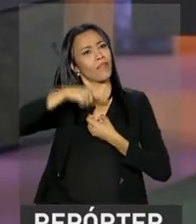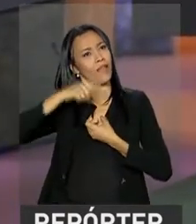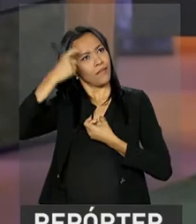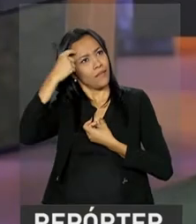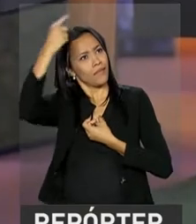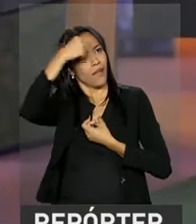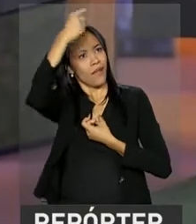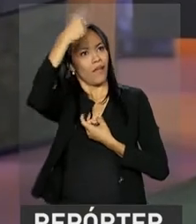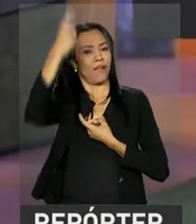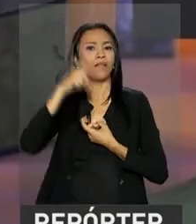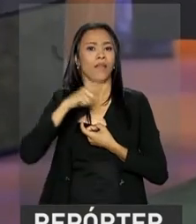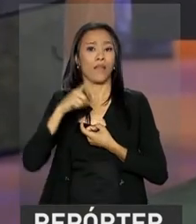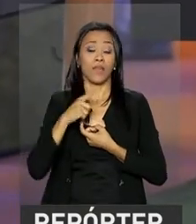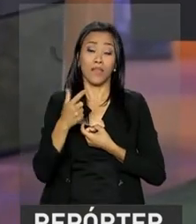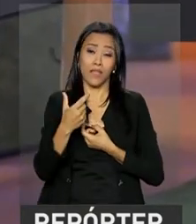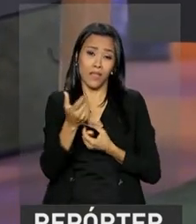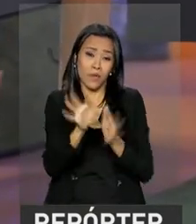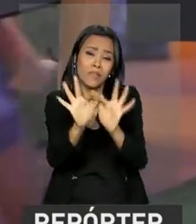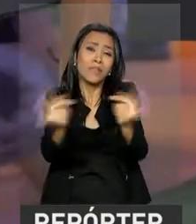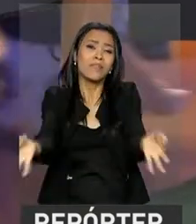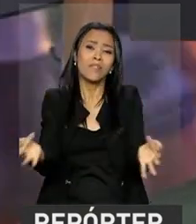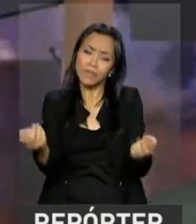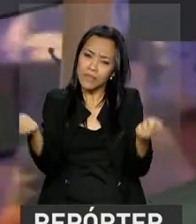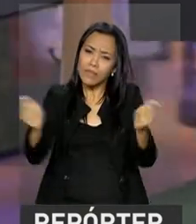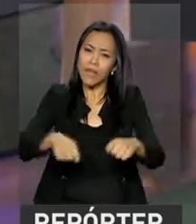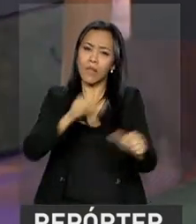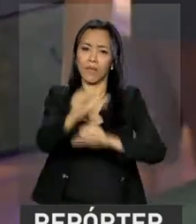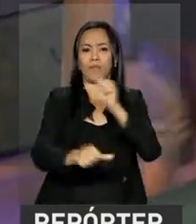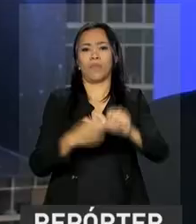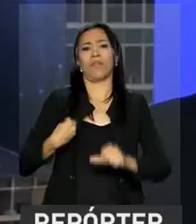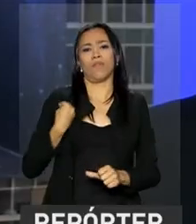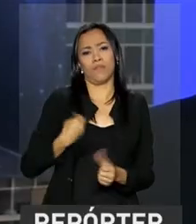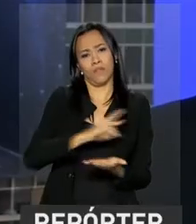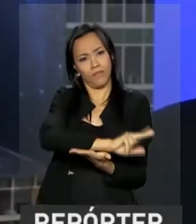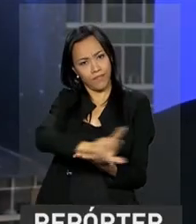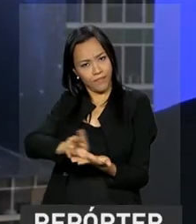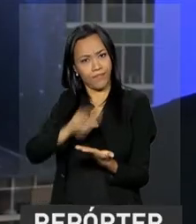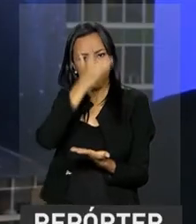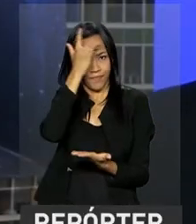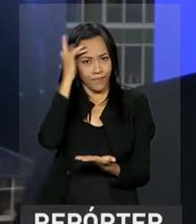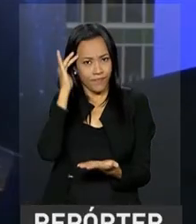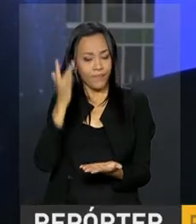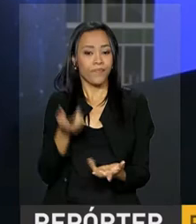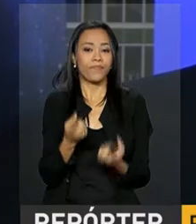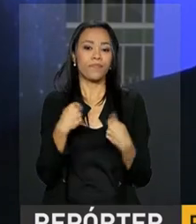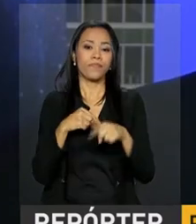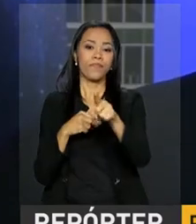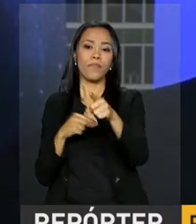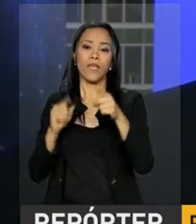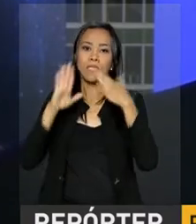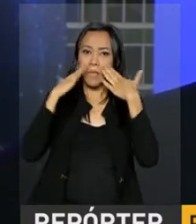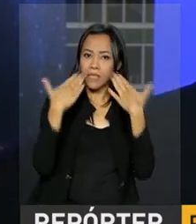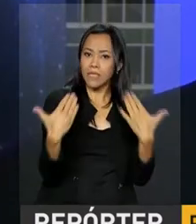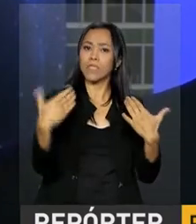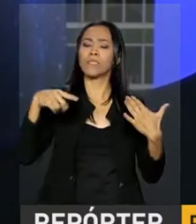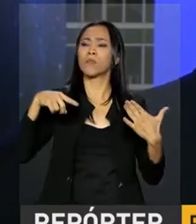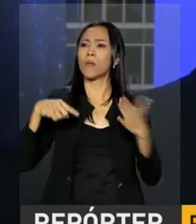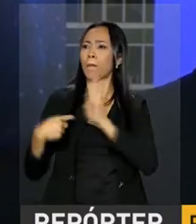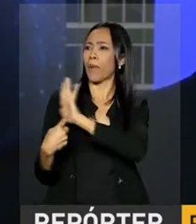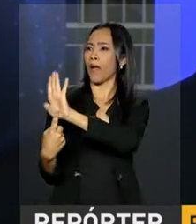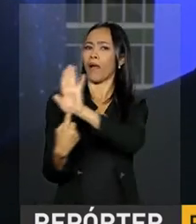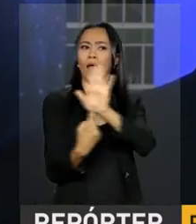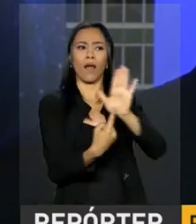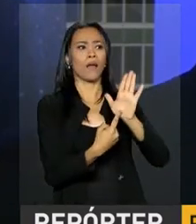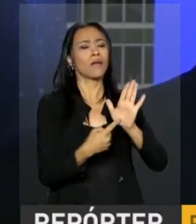às vezes, pequenos gestos podem mudar a vida de muita gente. O que essa exposição procura mostrar é que o processo de inovação